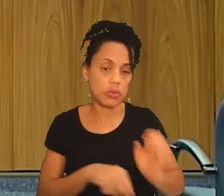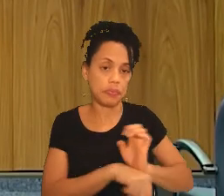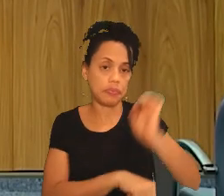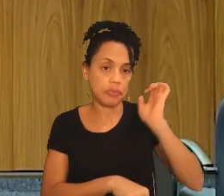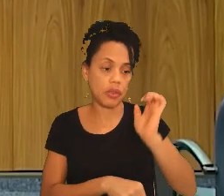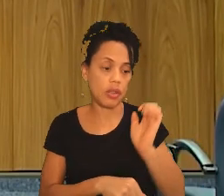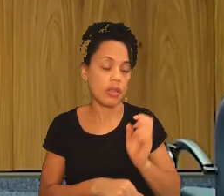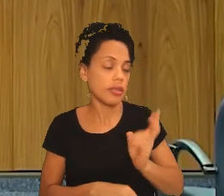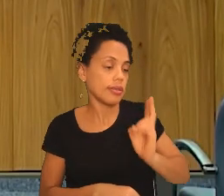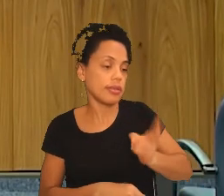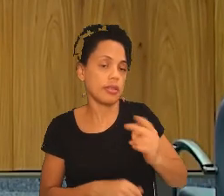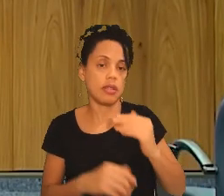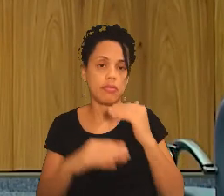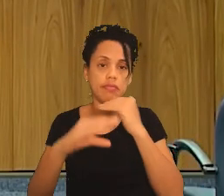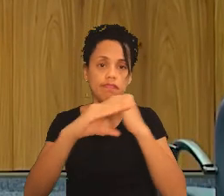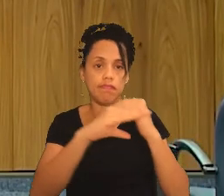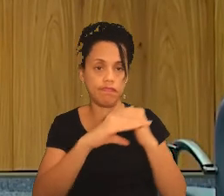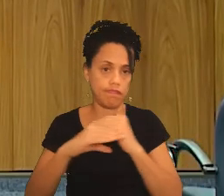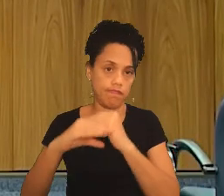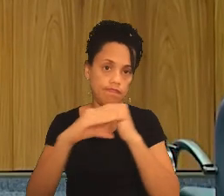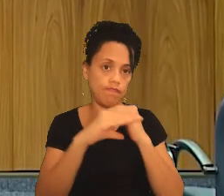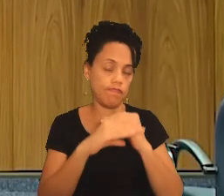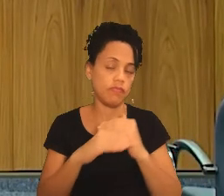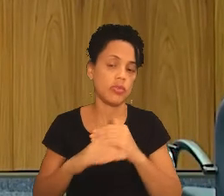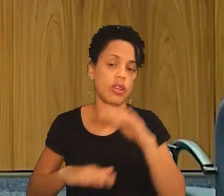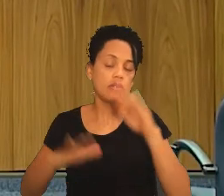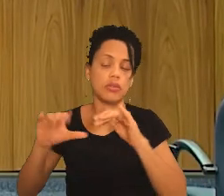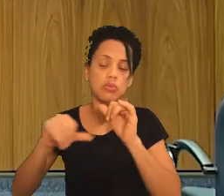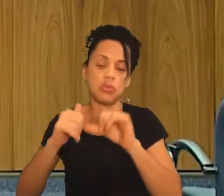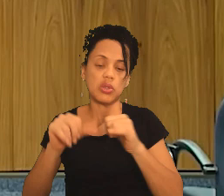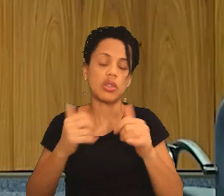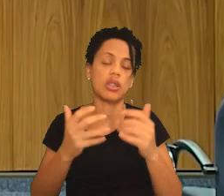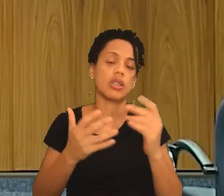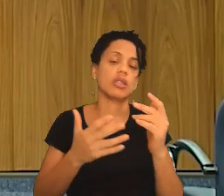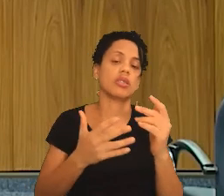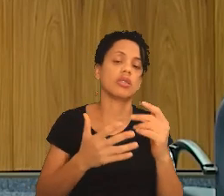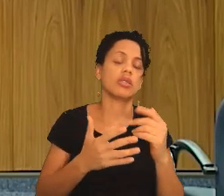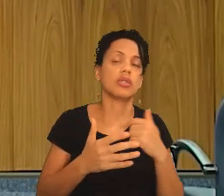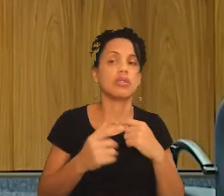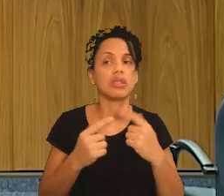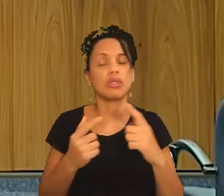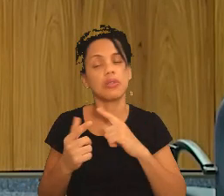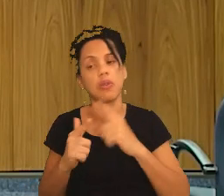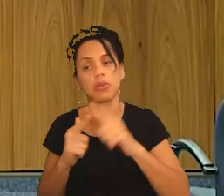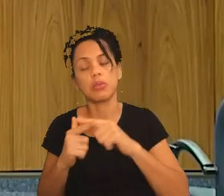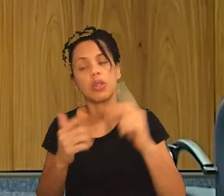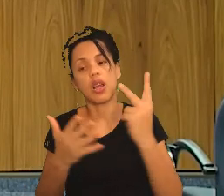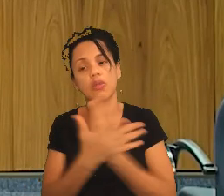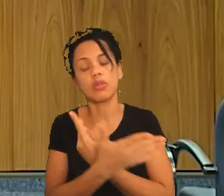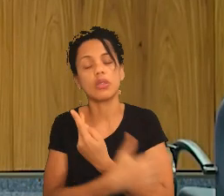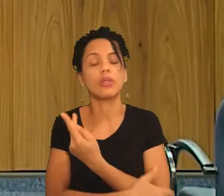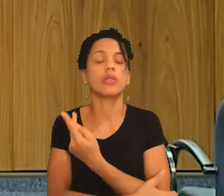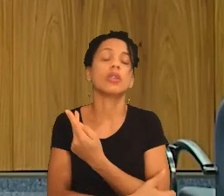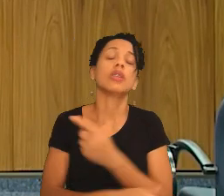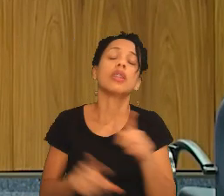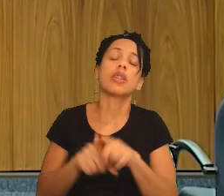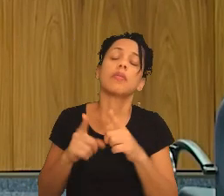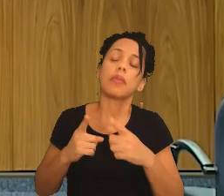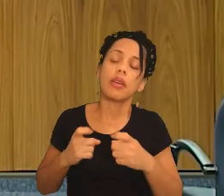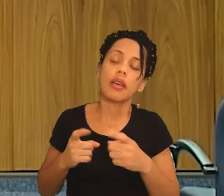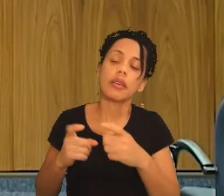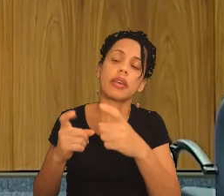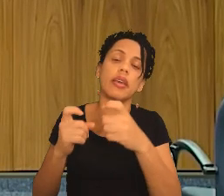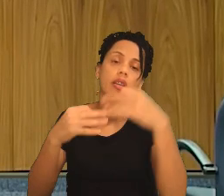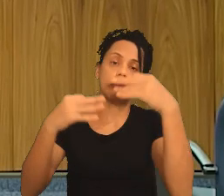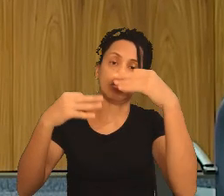uma forma com que o Estado se relacionou com os povos indígenas ao longo dos tempos, né? Não que a relação do Estado com os povos indígenas tenha